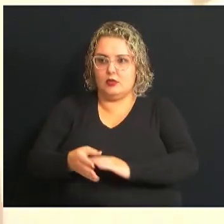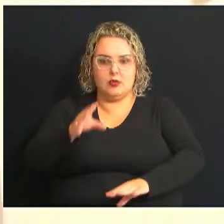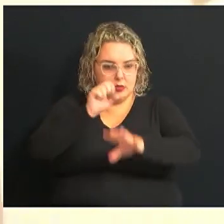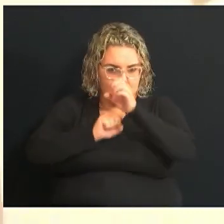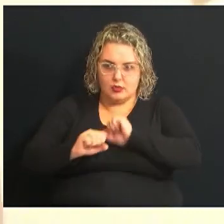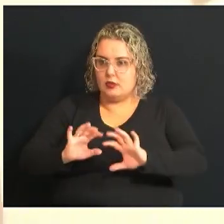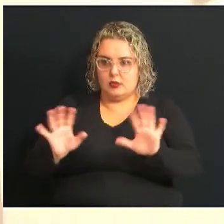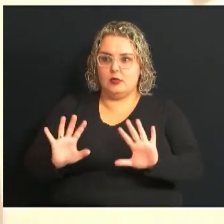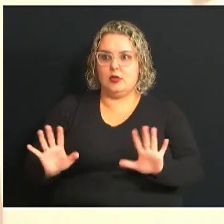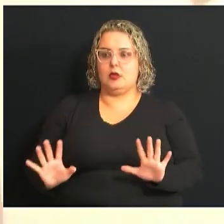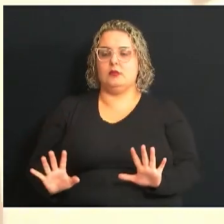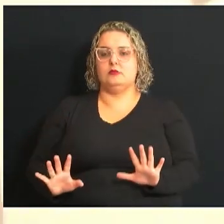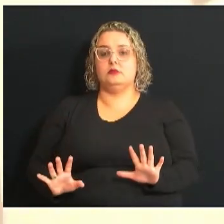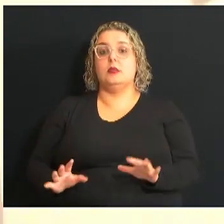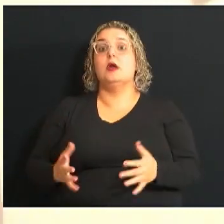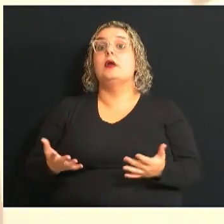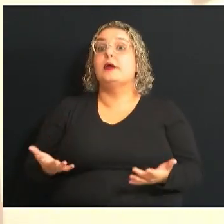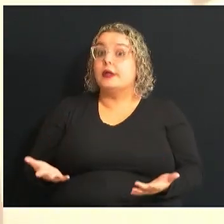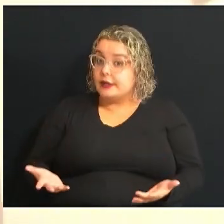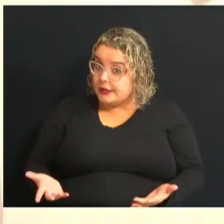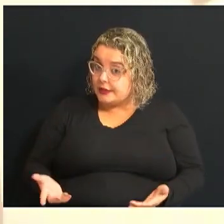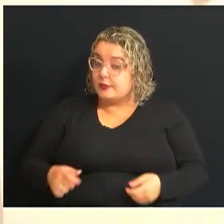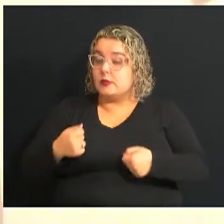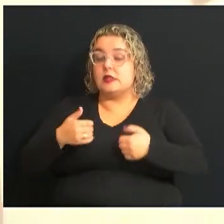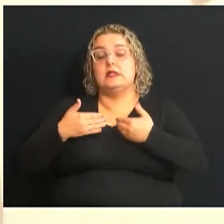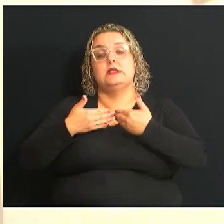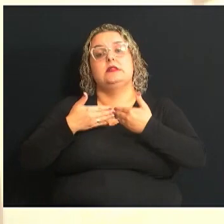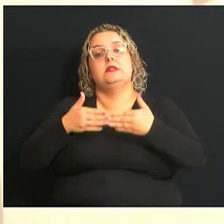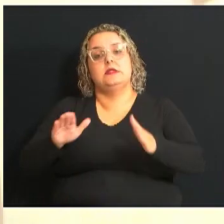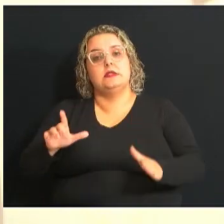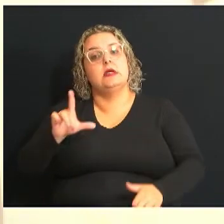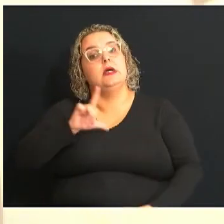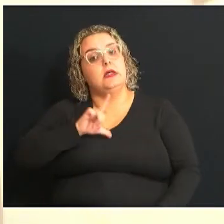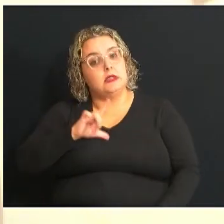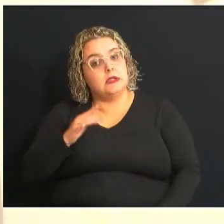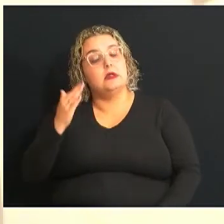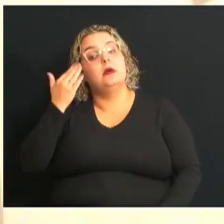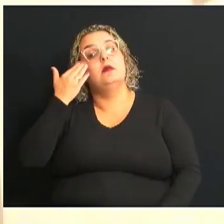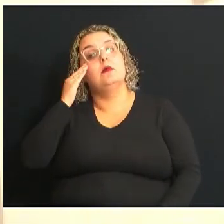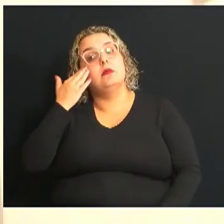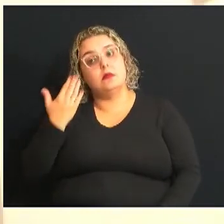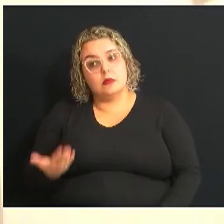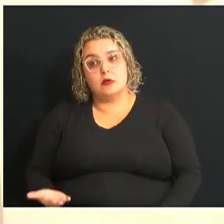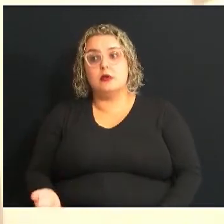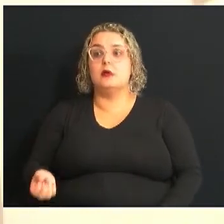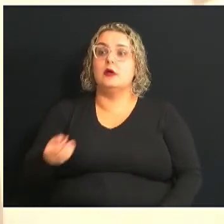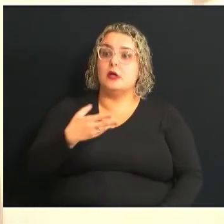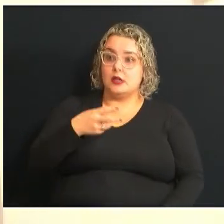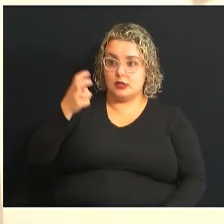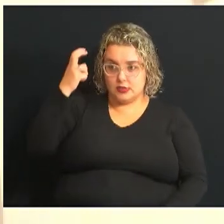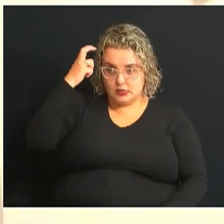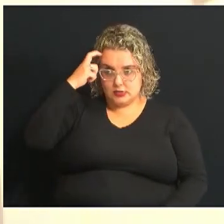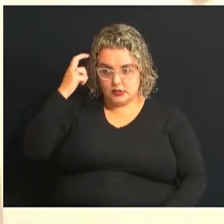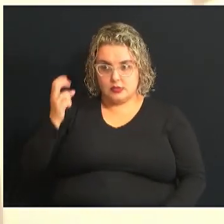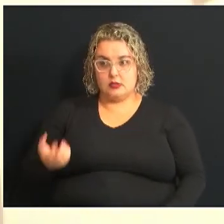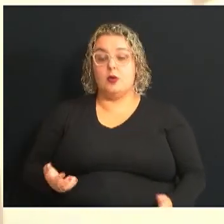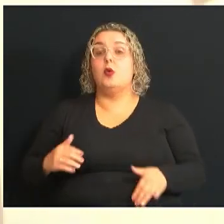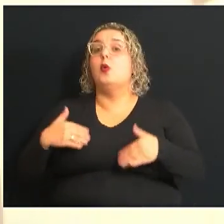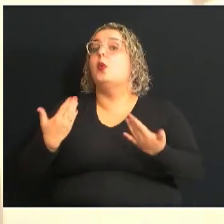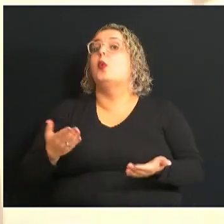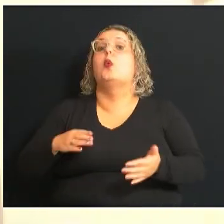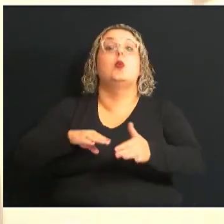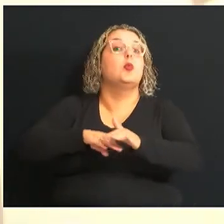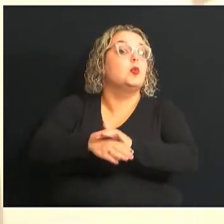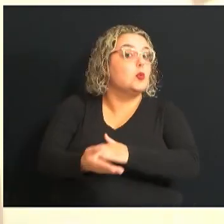é. Então eu acho que tem uma abertura também para entender essa nova cultura, quais são os hábitos desse